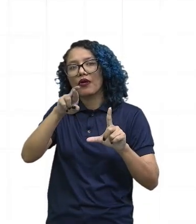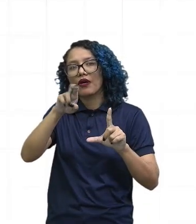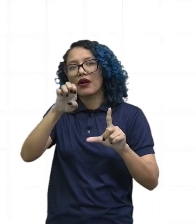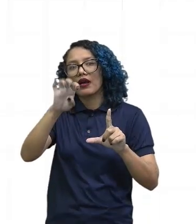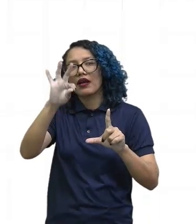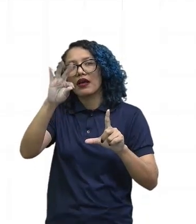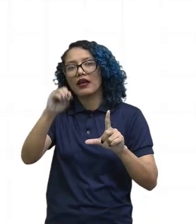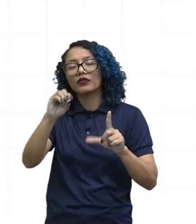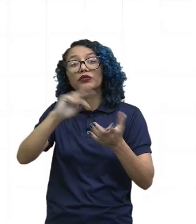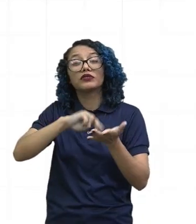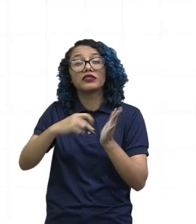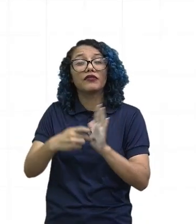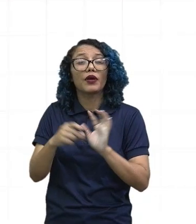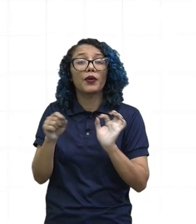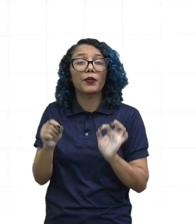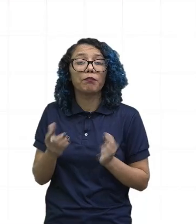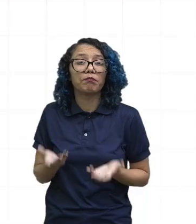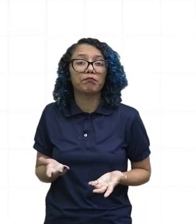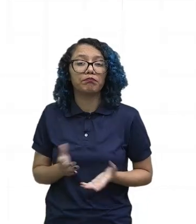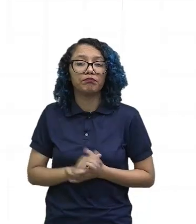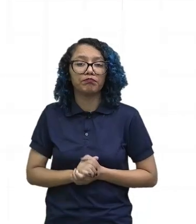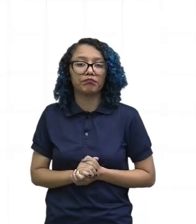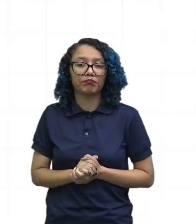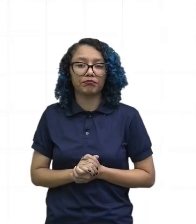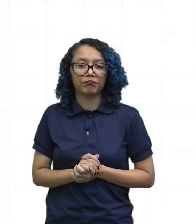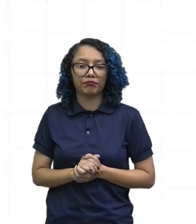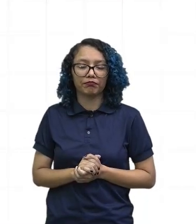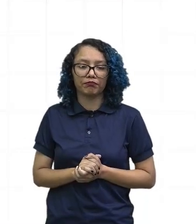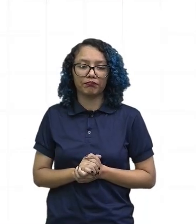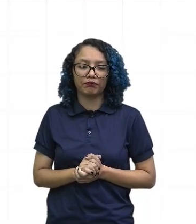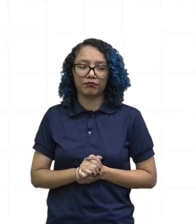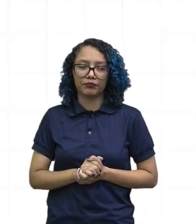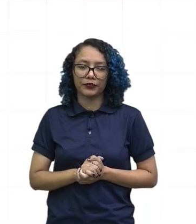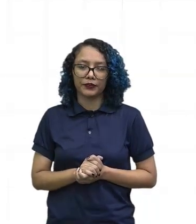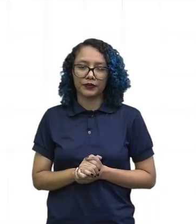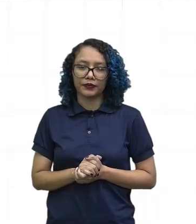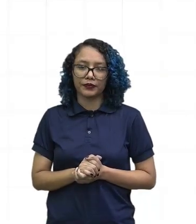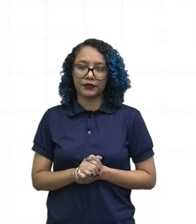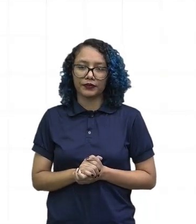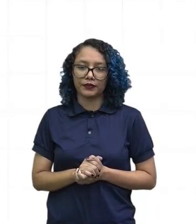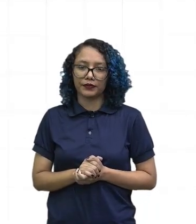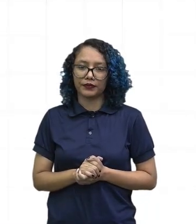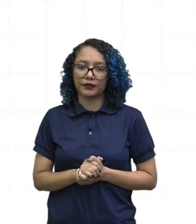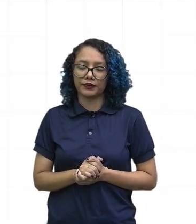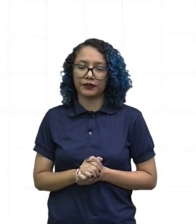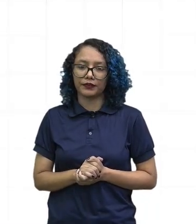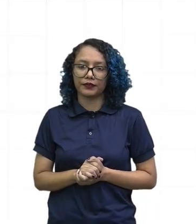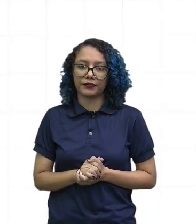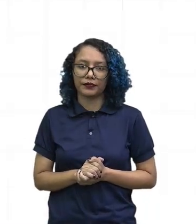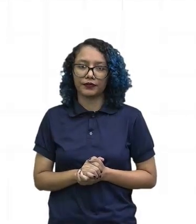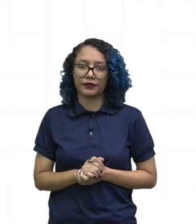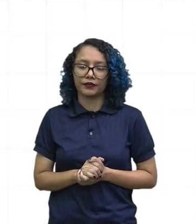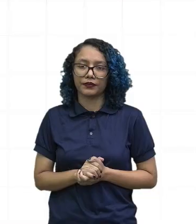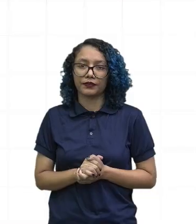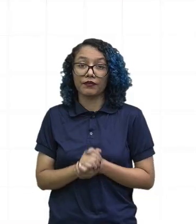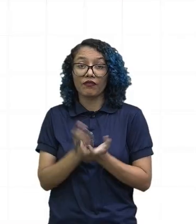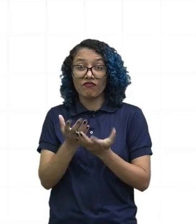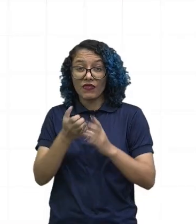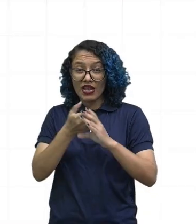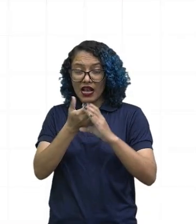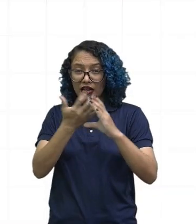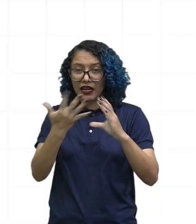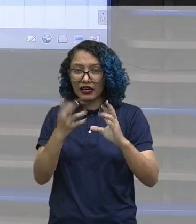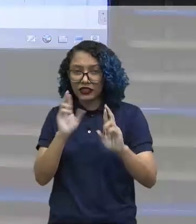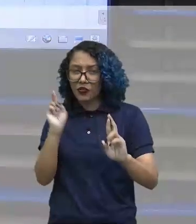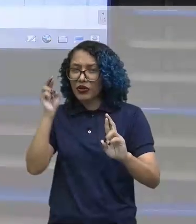início da aula, né? Qual é a característica? Qual é a característica quando estamos falando